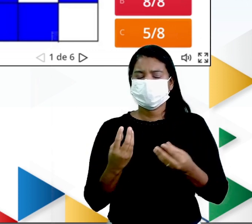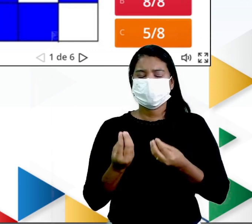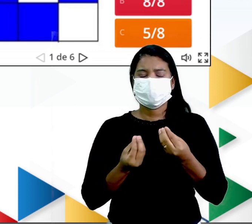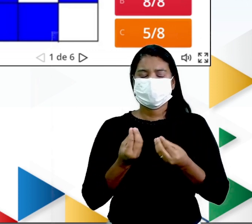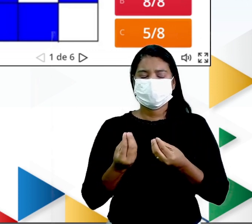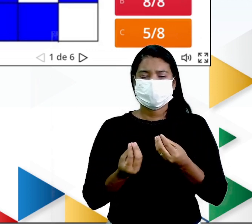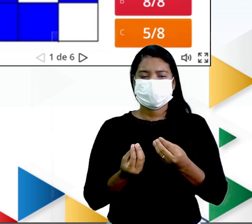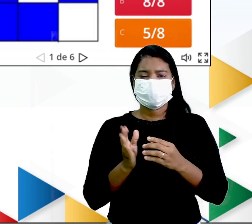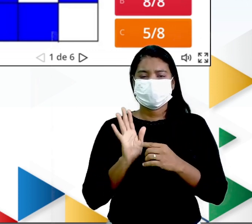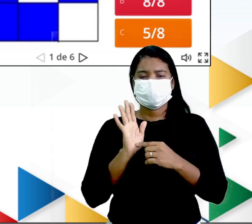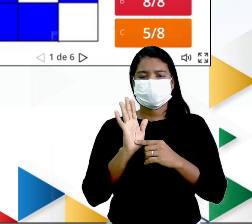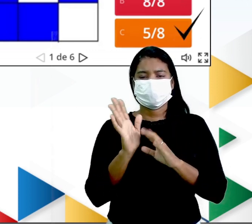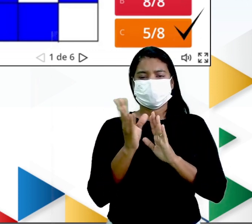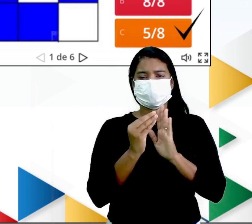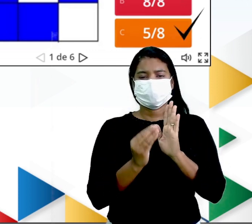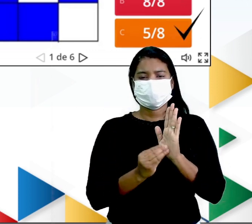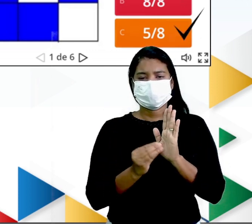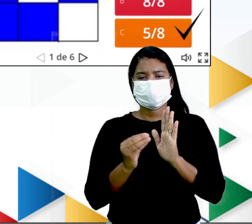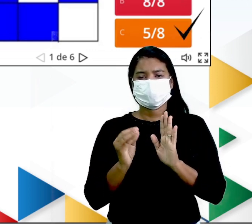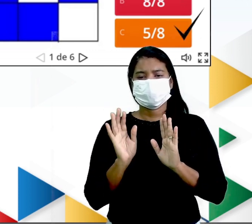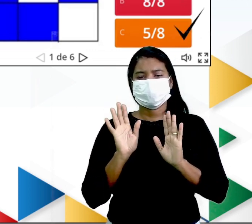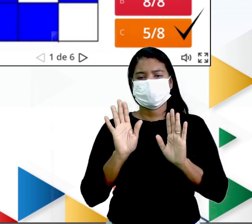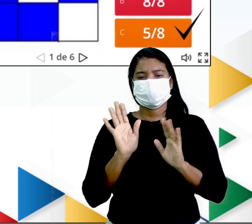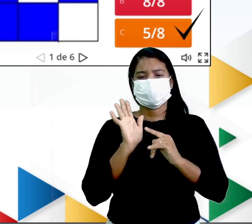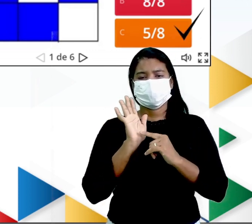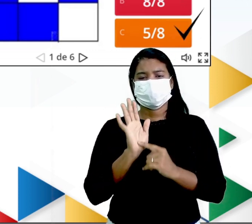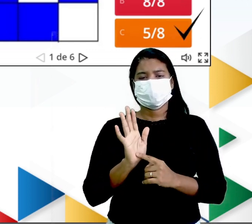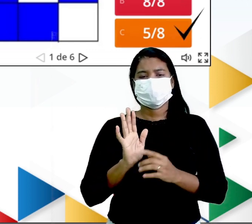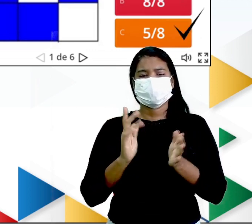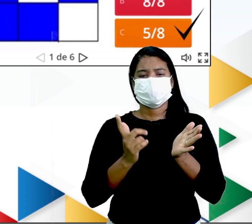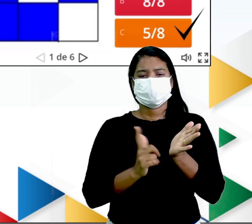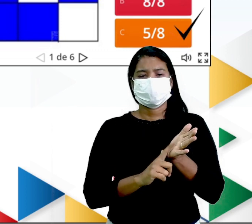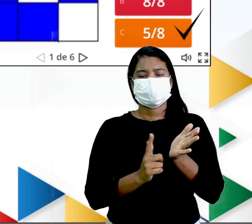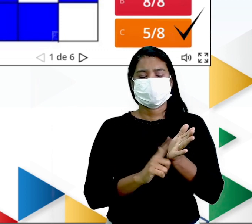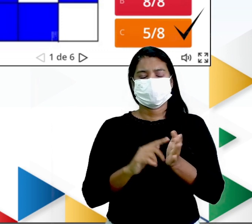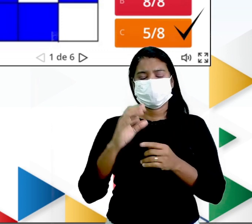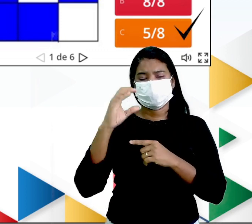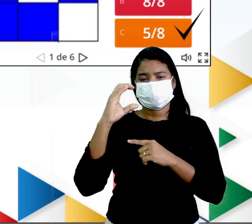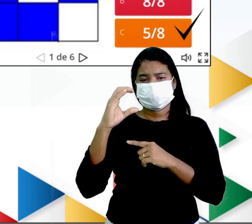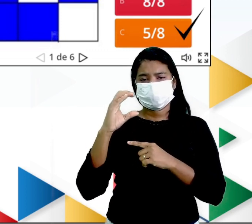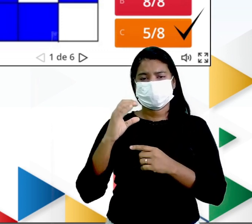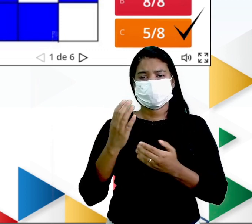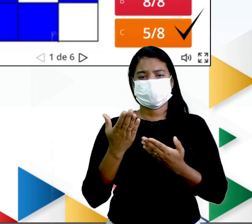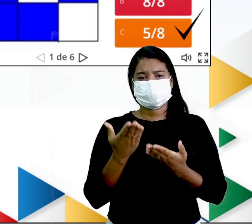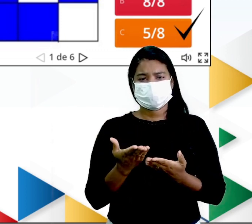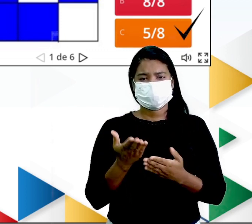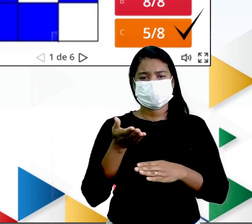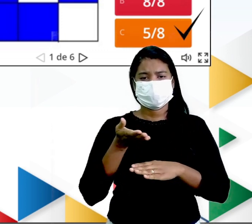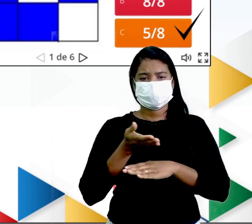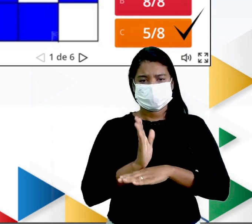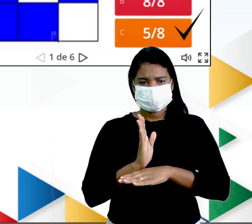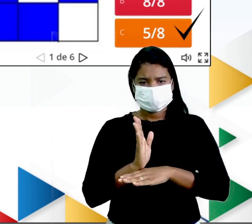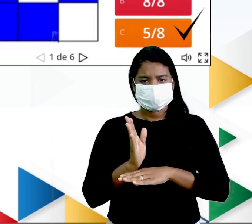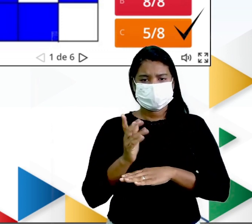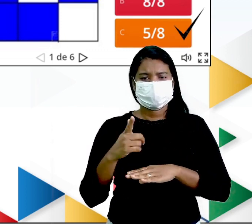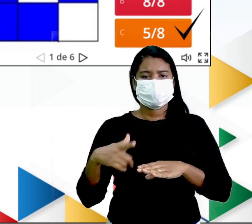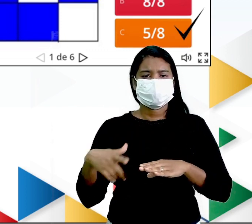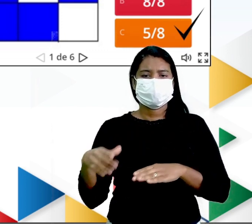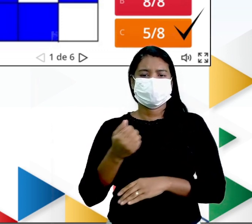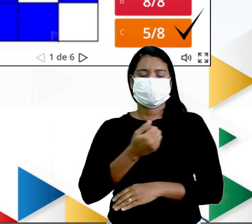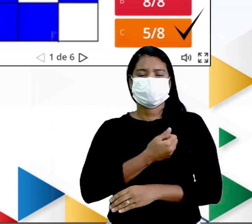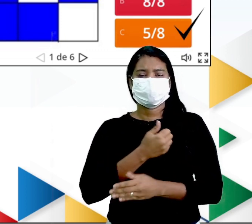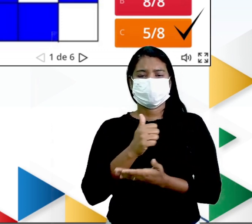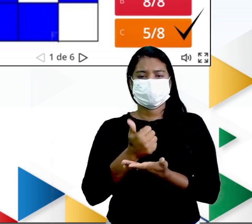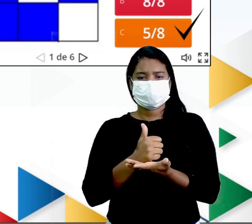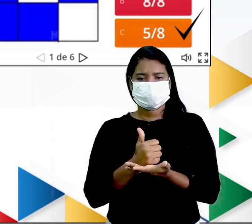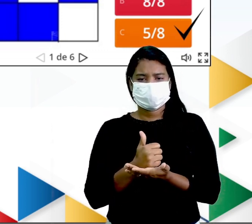se expressar. Não existe uma forma única, tá bom? Então, marca a letra C aí e você já vai passar para a plataforma número 2.